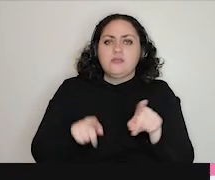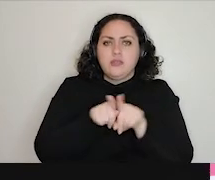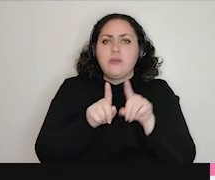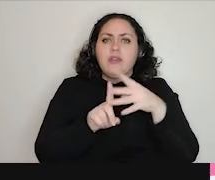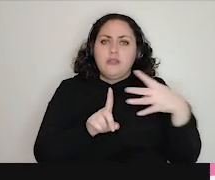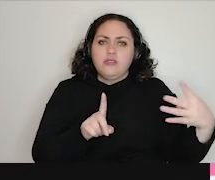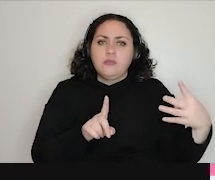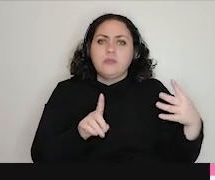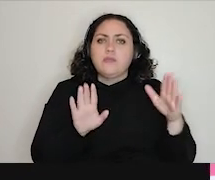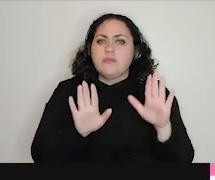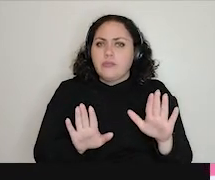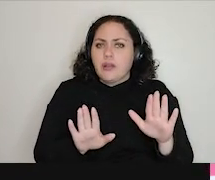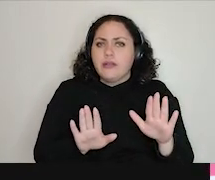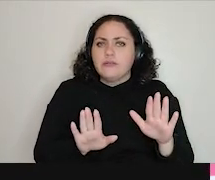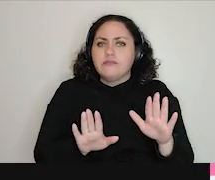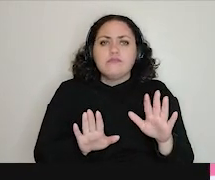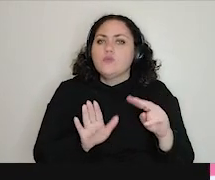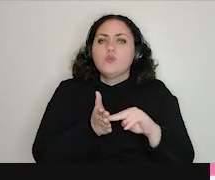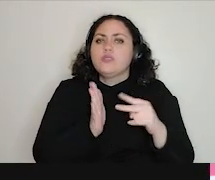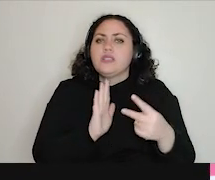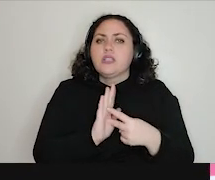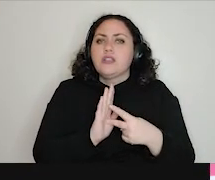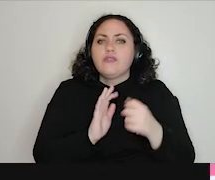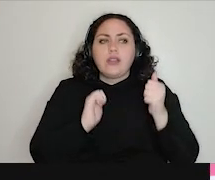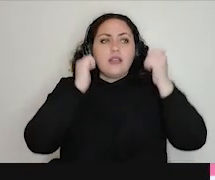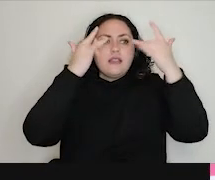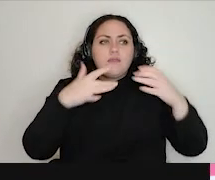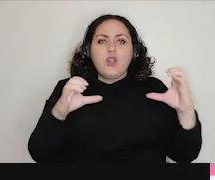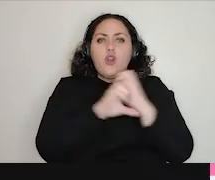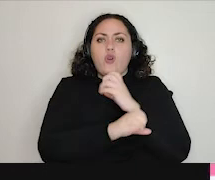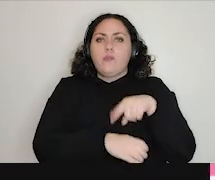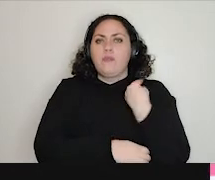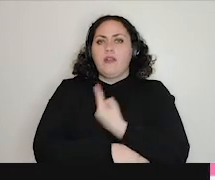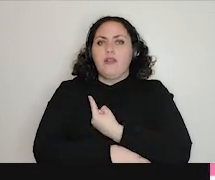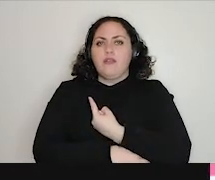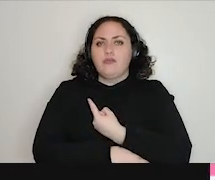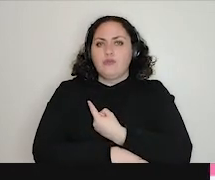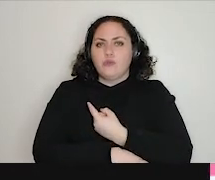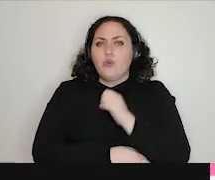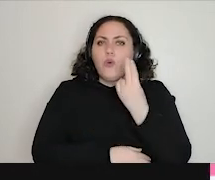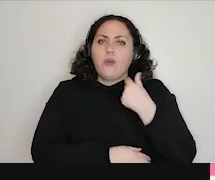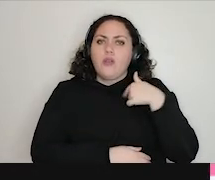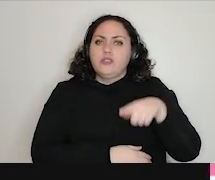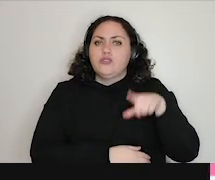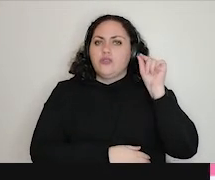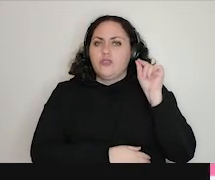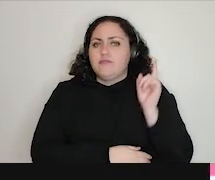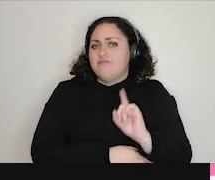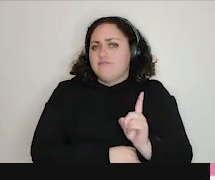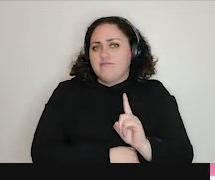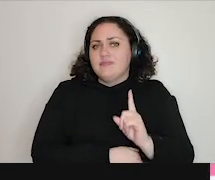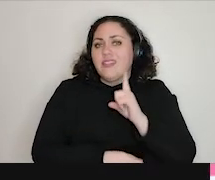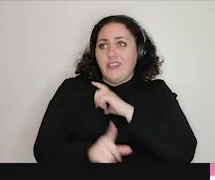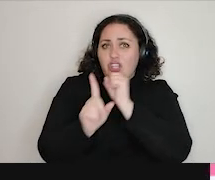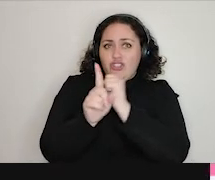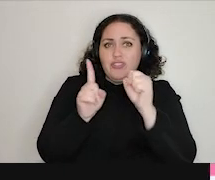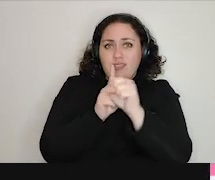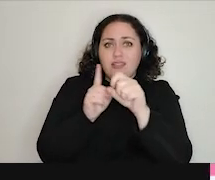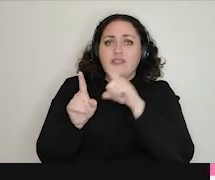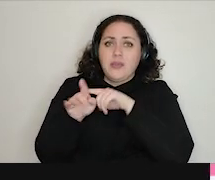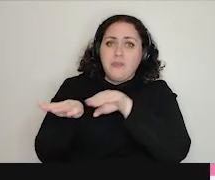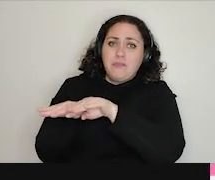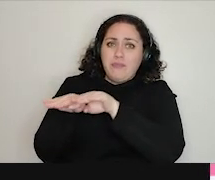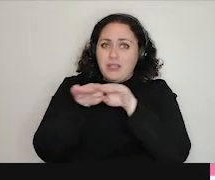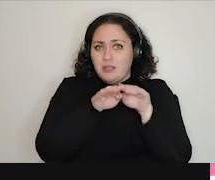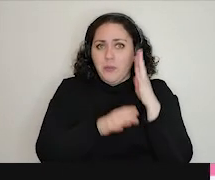população LGBT, mas que não se resumem a nós. Né? Por exemplo, na nossa sociedade, existe até um padrão